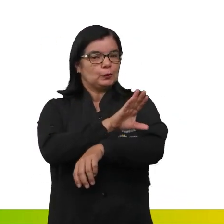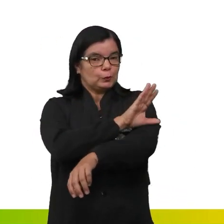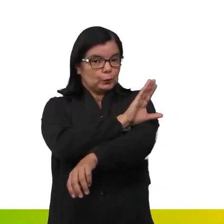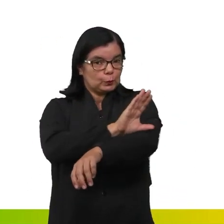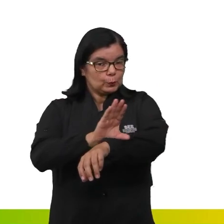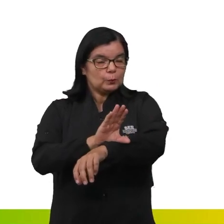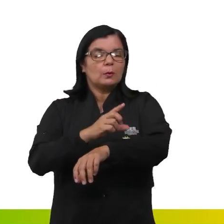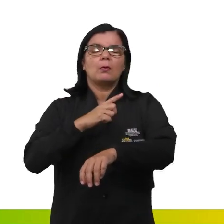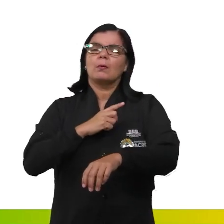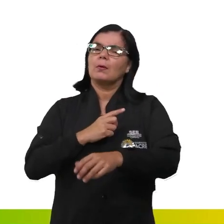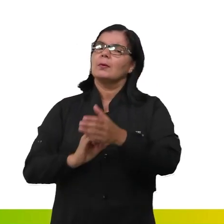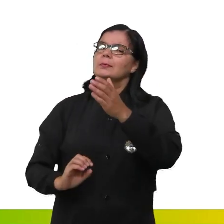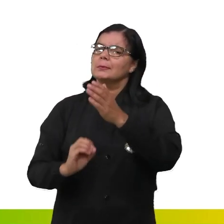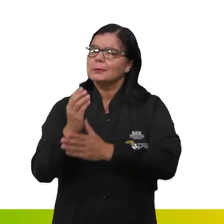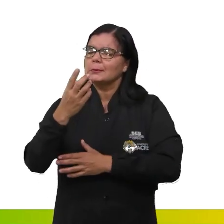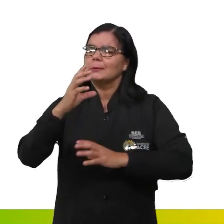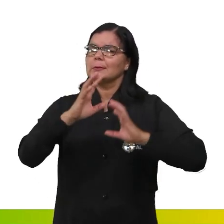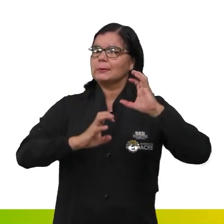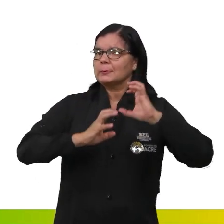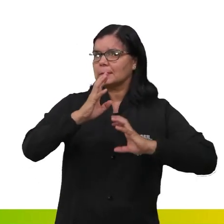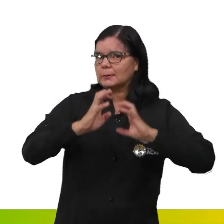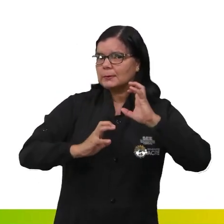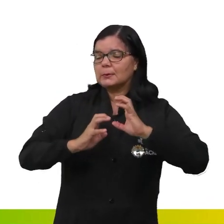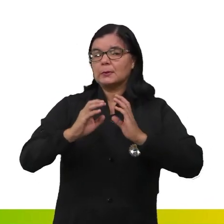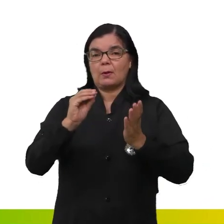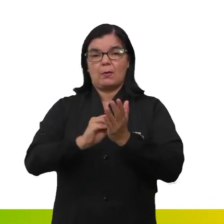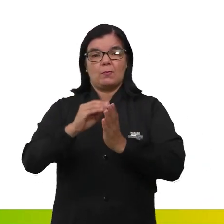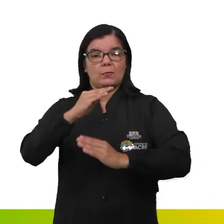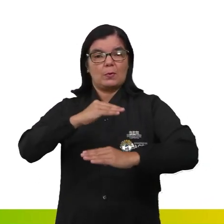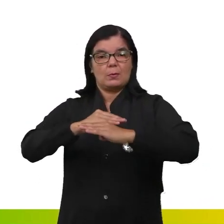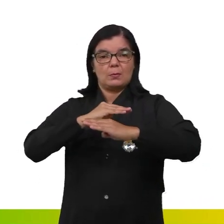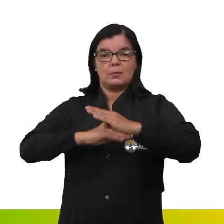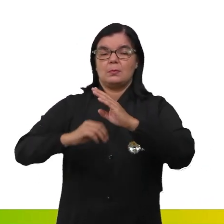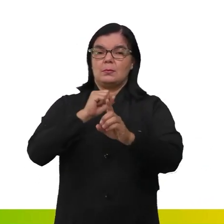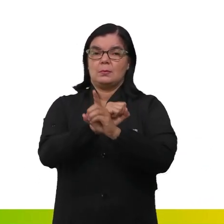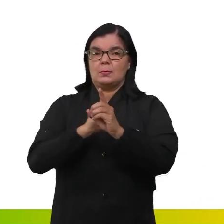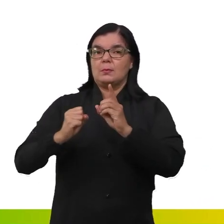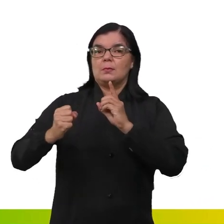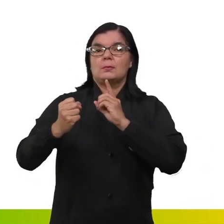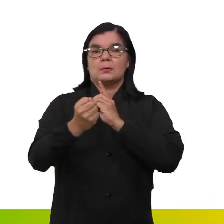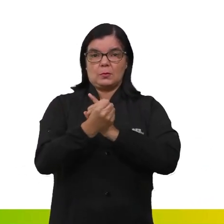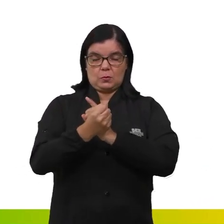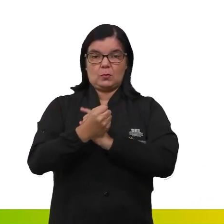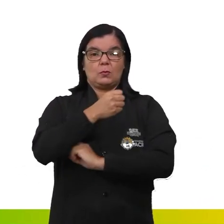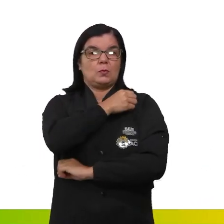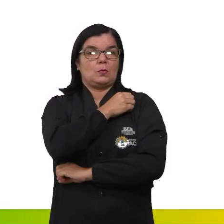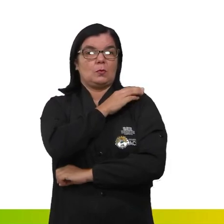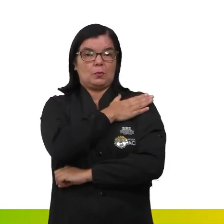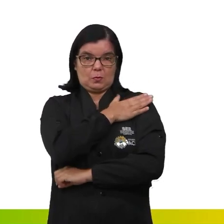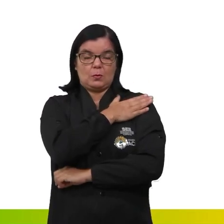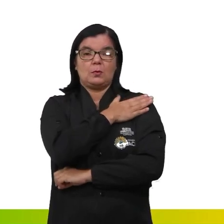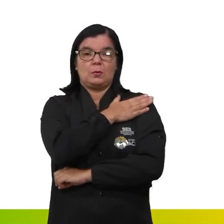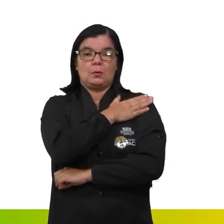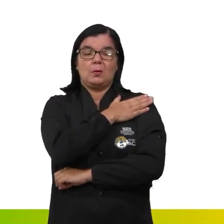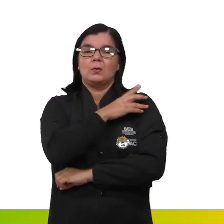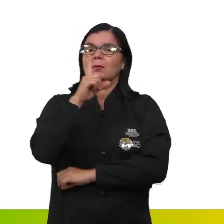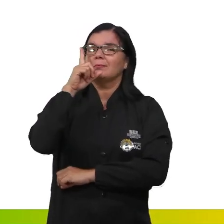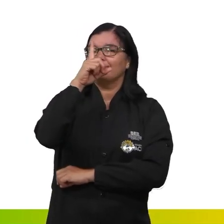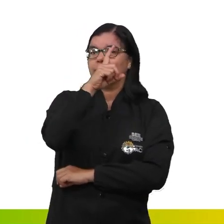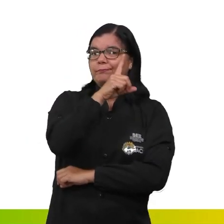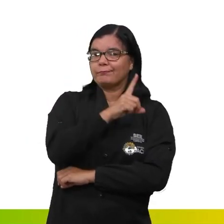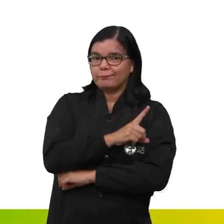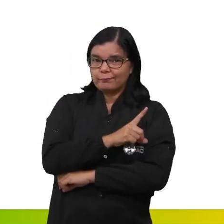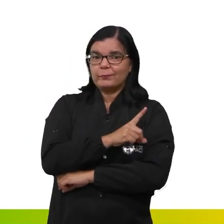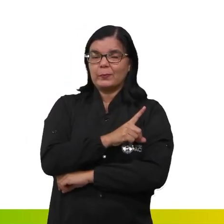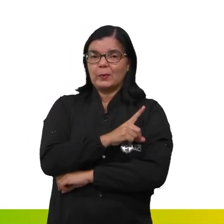conflitos e desafios relacionados à desigualdade social, preconceitos e à dificuldade